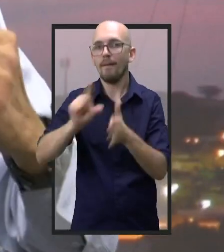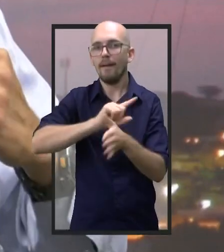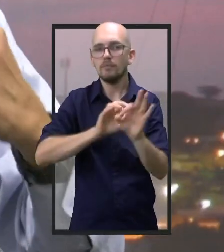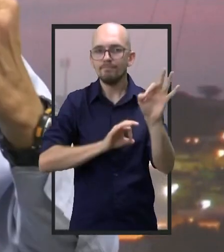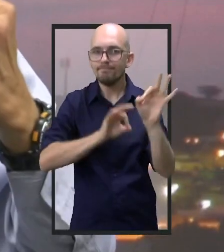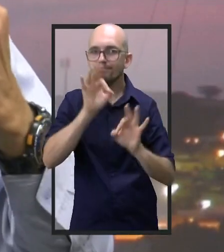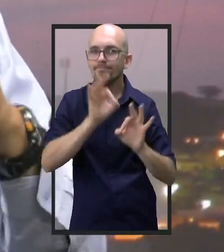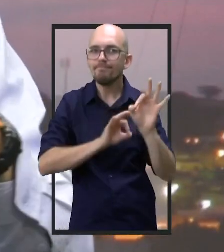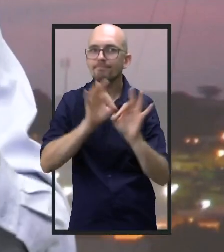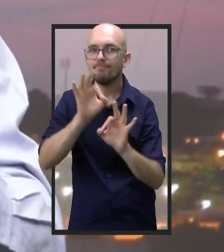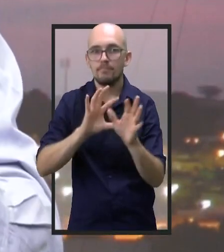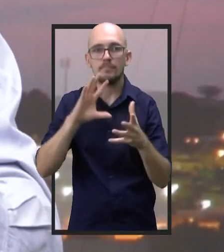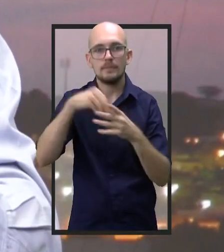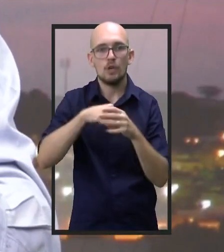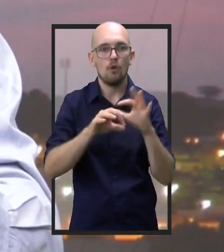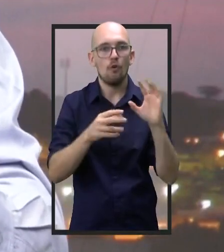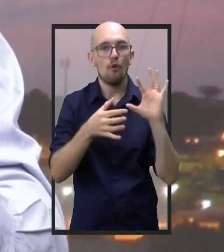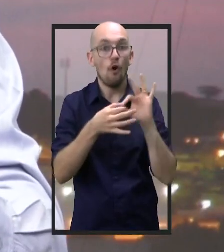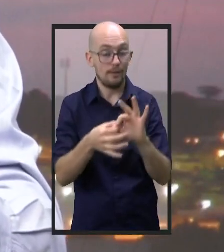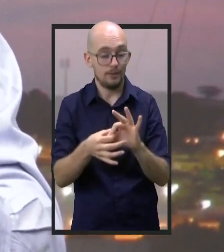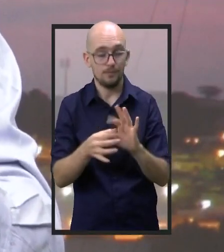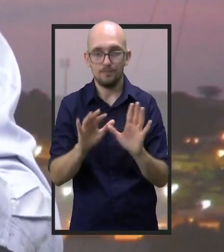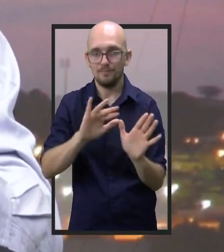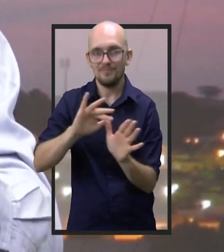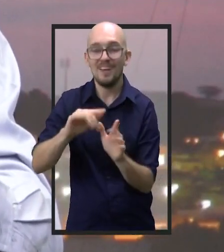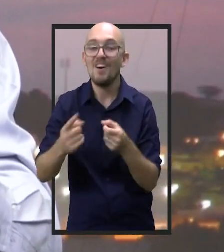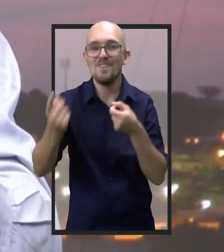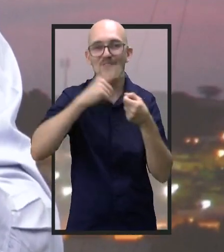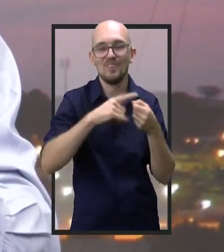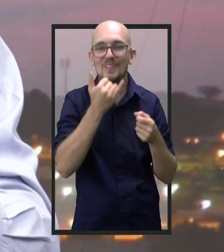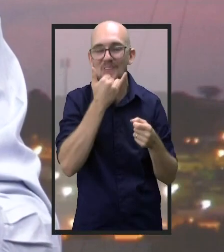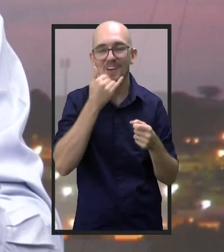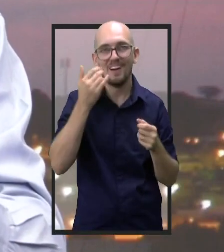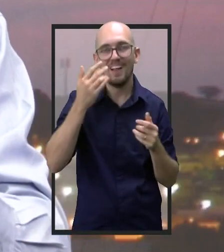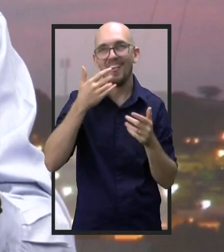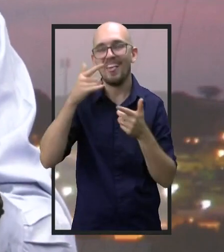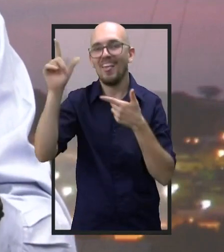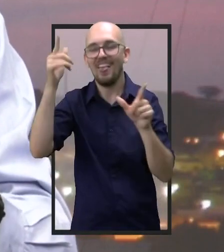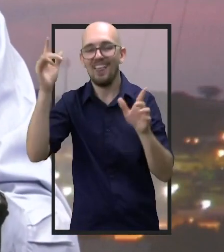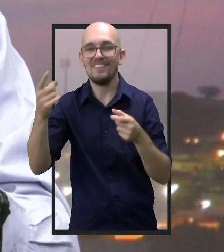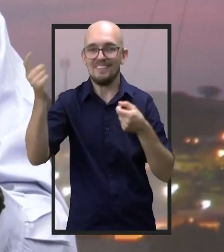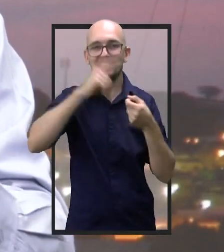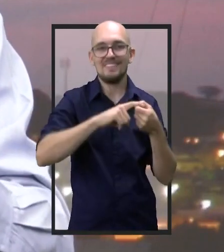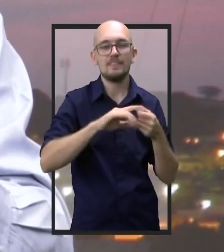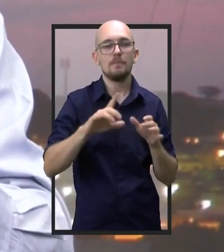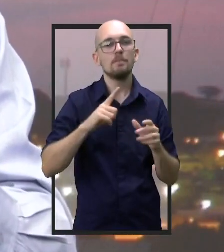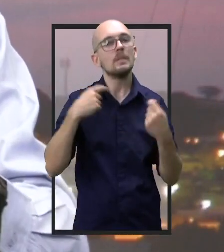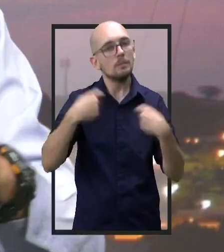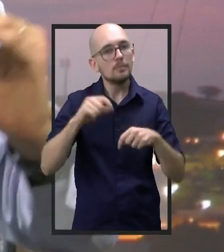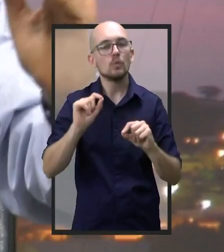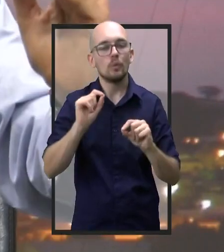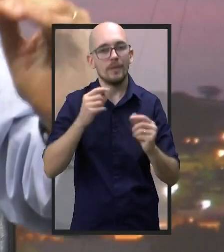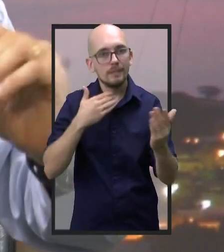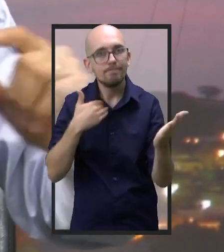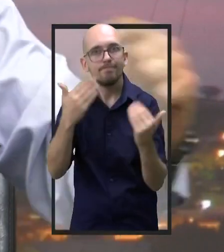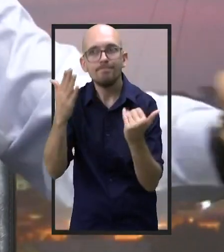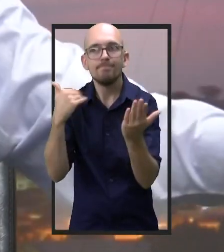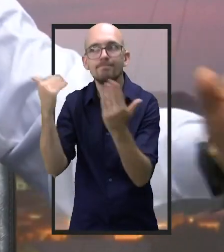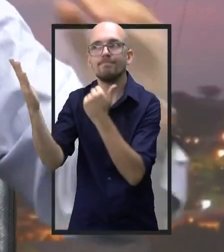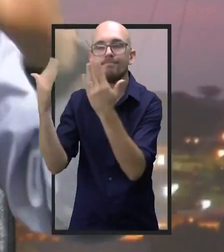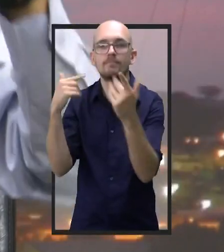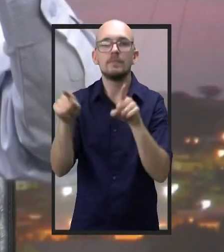e a gente tem que estar nesse contexto. Voltando na sua pergunta, para não viajar demais. Temos que ter interlocução, temos